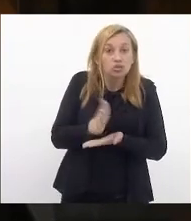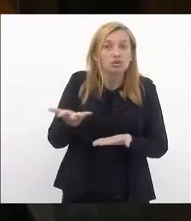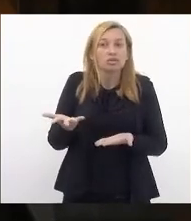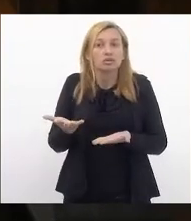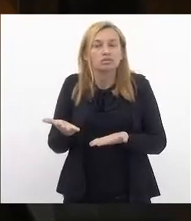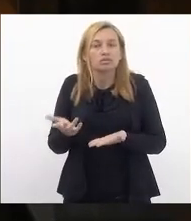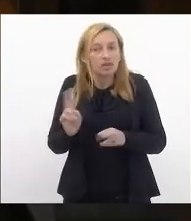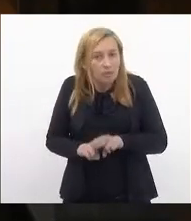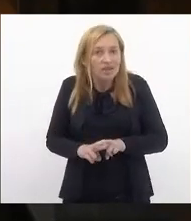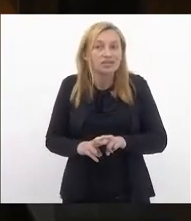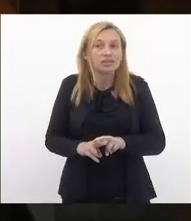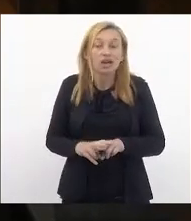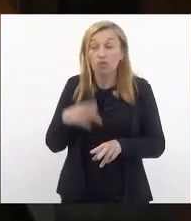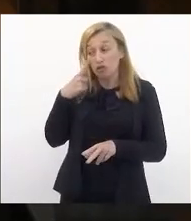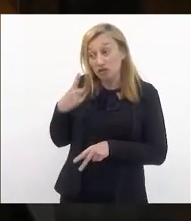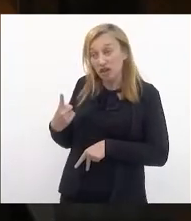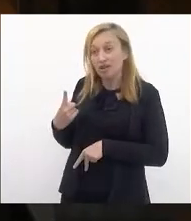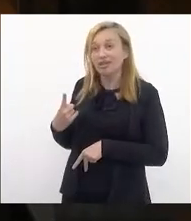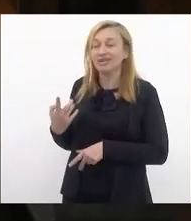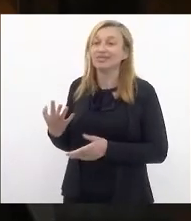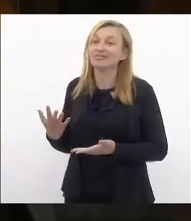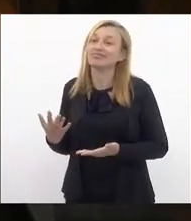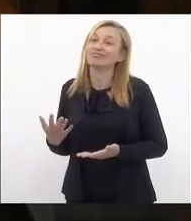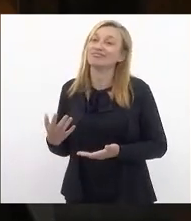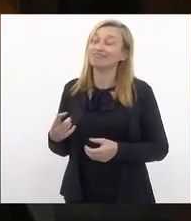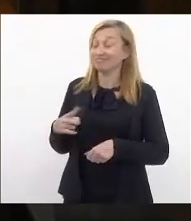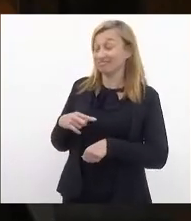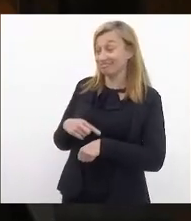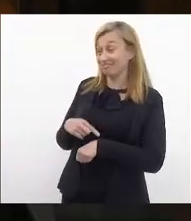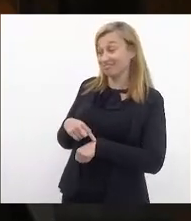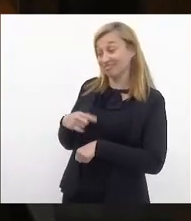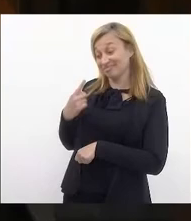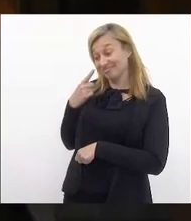e apreensão fui verificar no mesmo momento